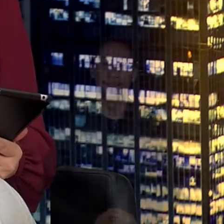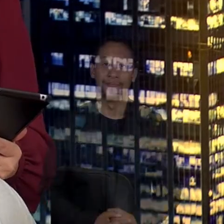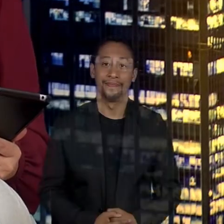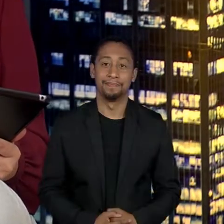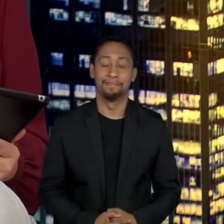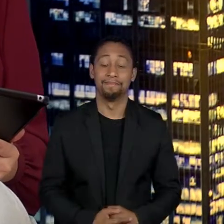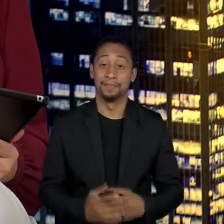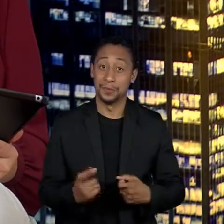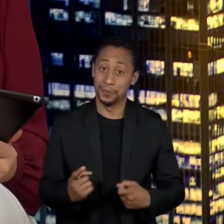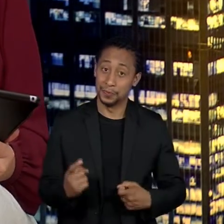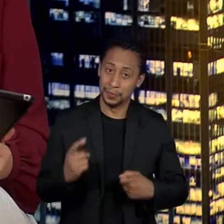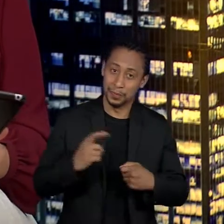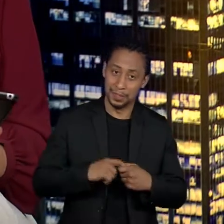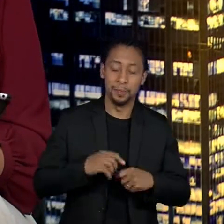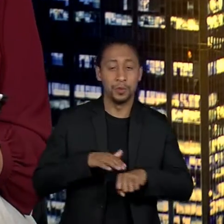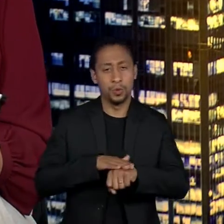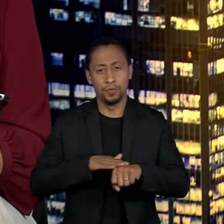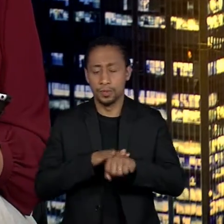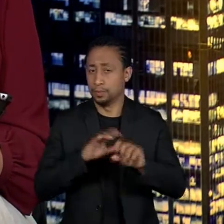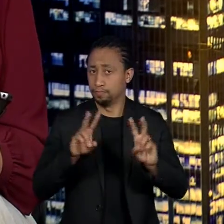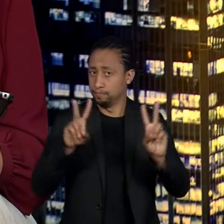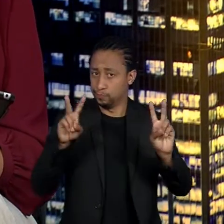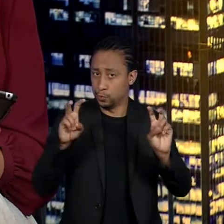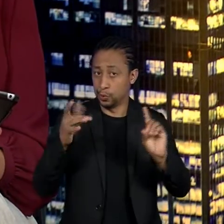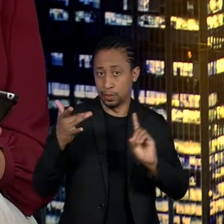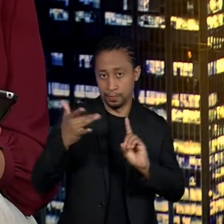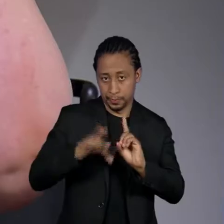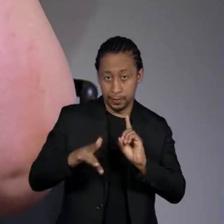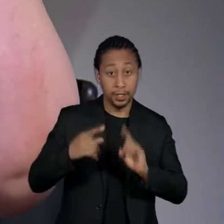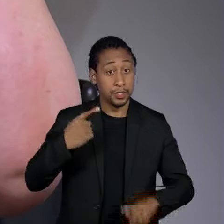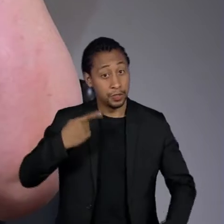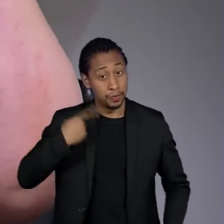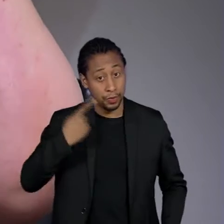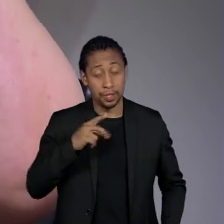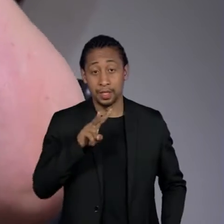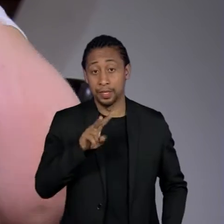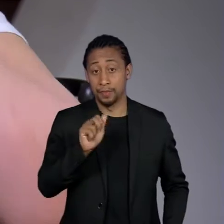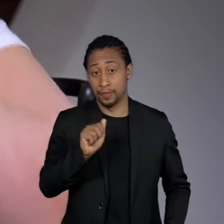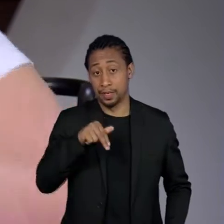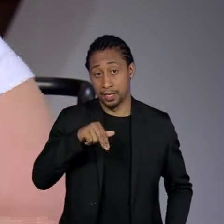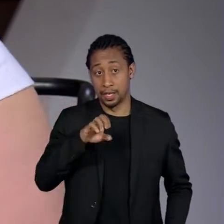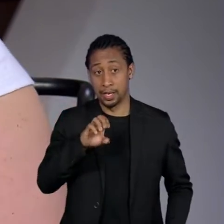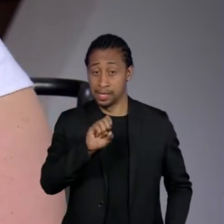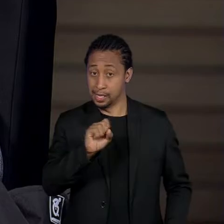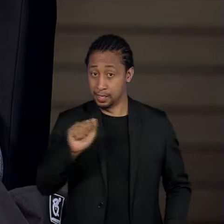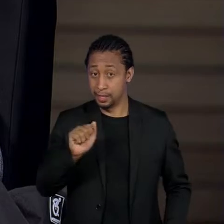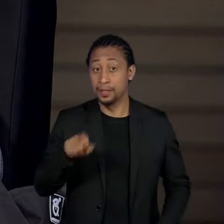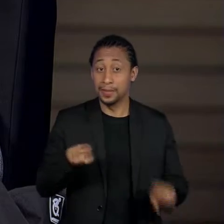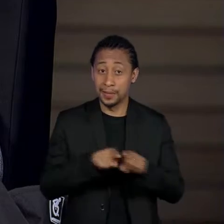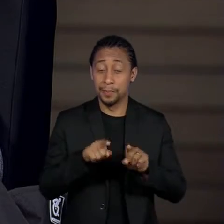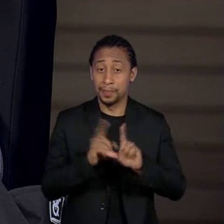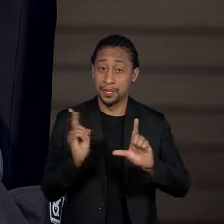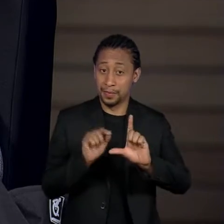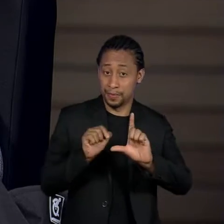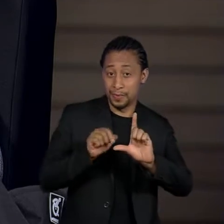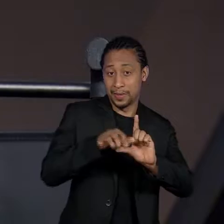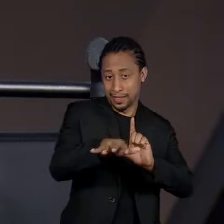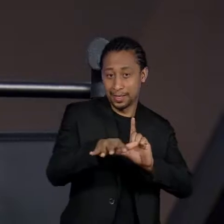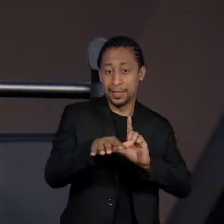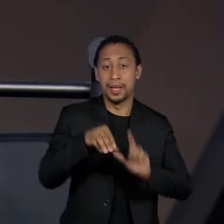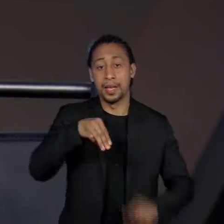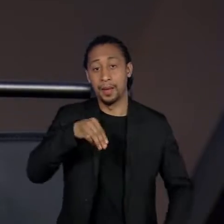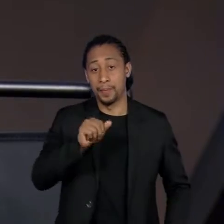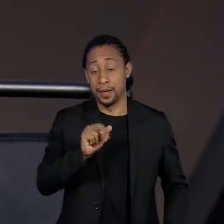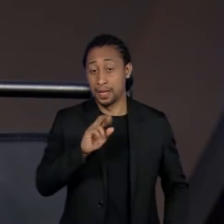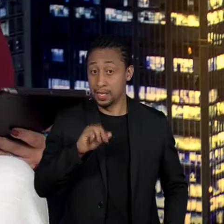Voltamos a conversar sobre capacitismo com a advogada Vanessa Ziotti e com os influenciadores Marina Batista